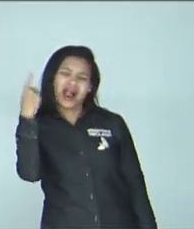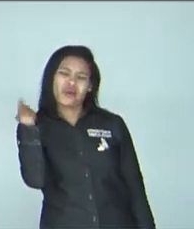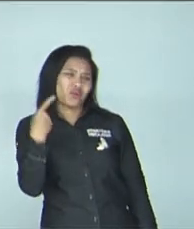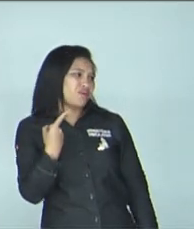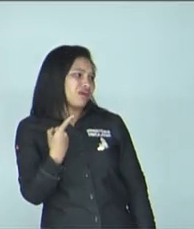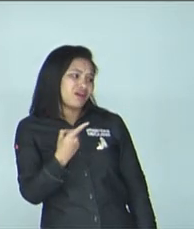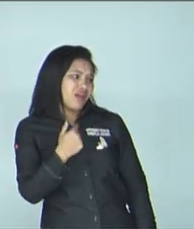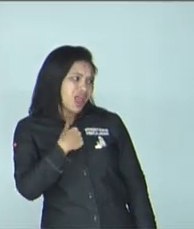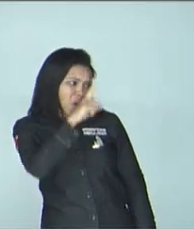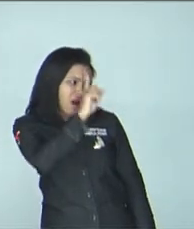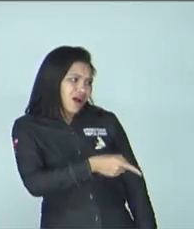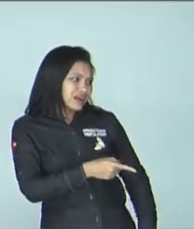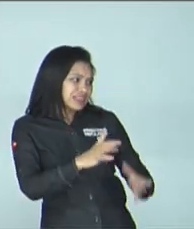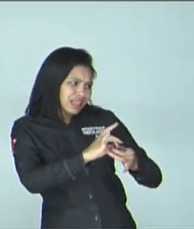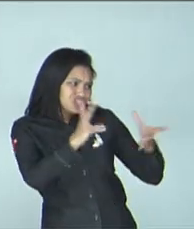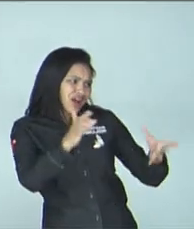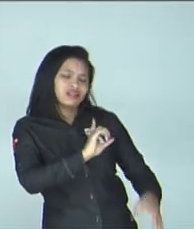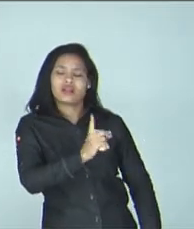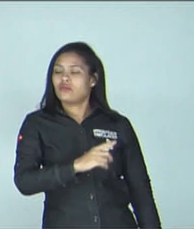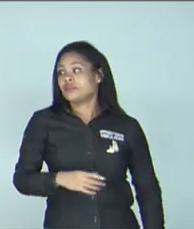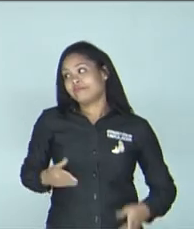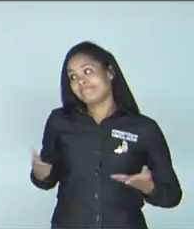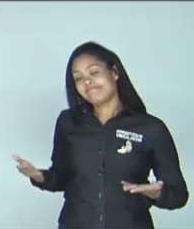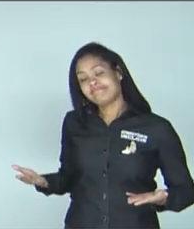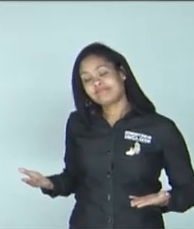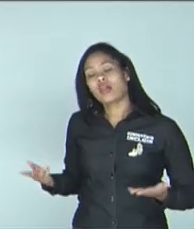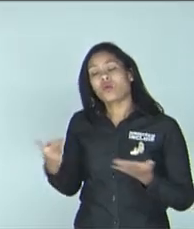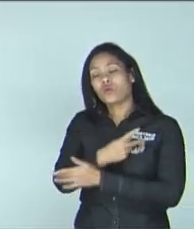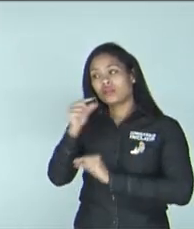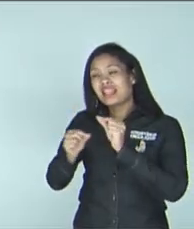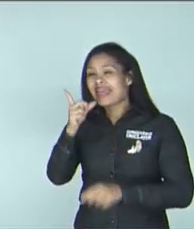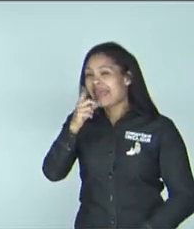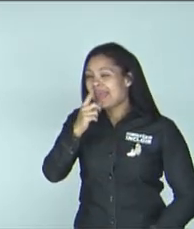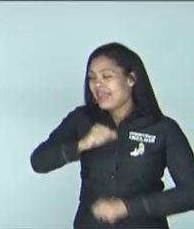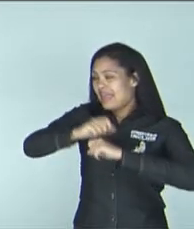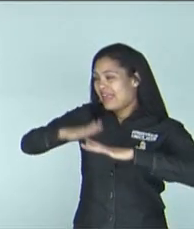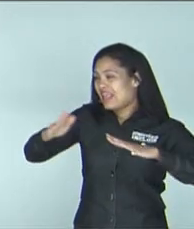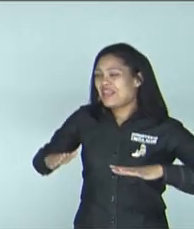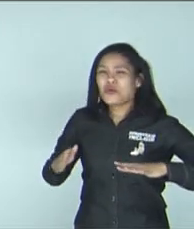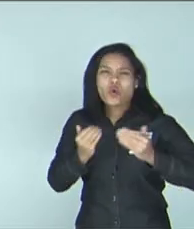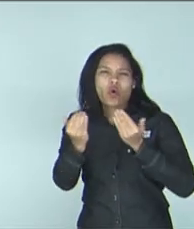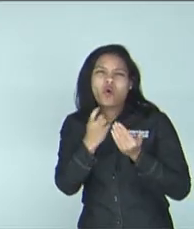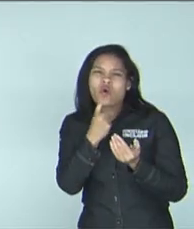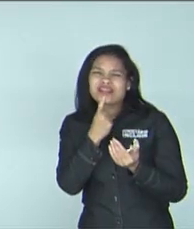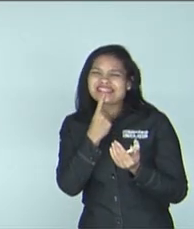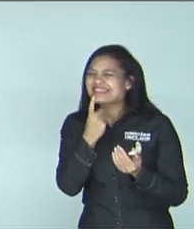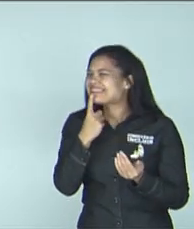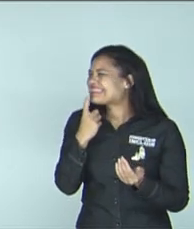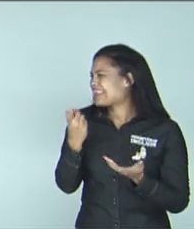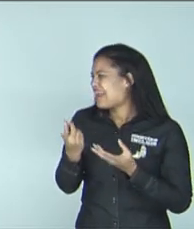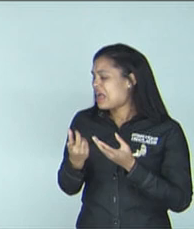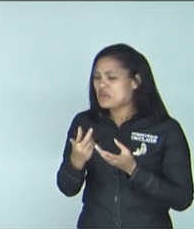praga e aí teve a primeira praga qual foi a primeira praga o rio nilo ficou avermelhado como o sangue e os